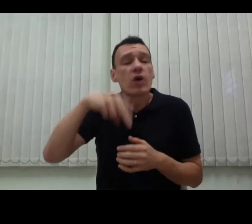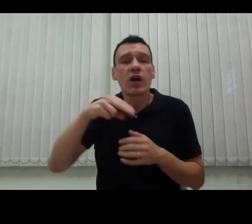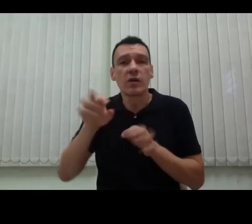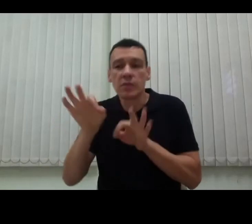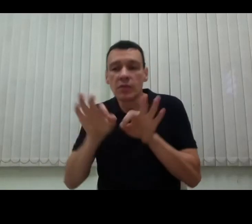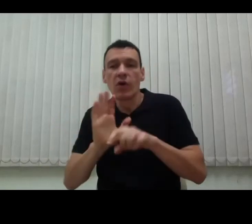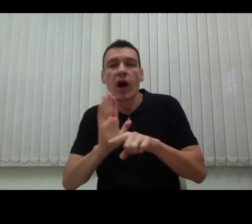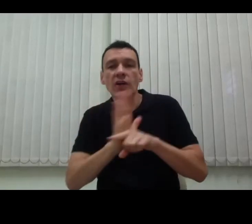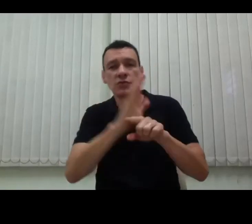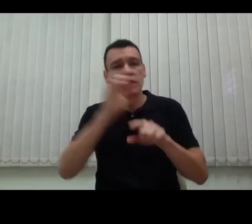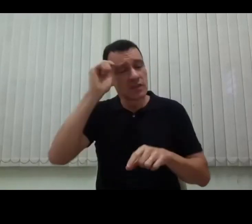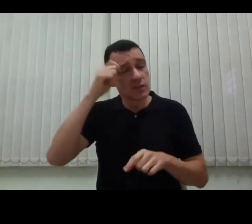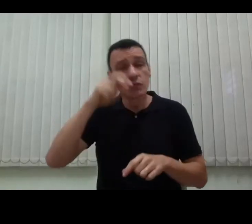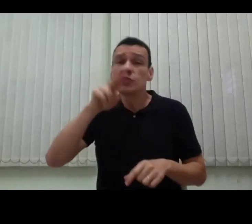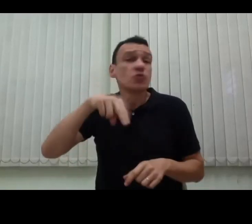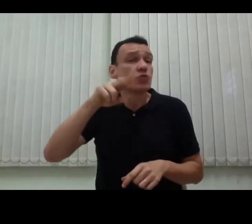sentido,